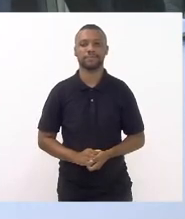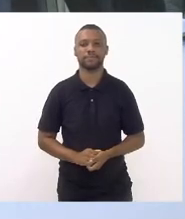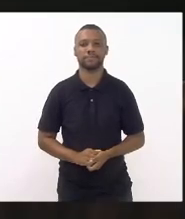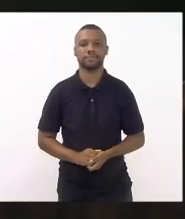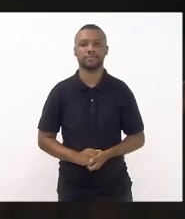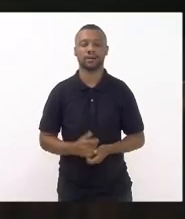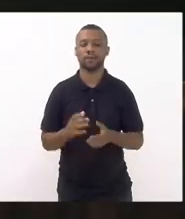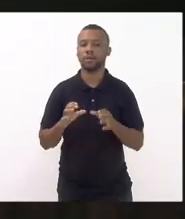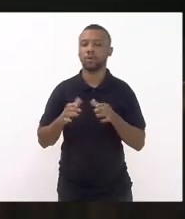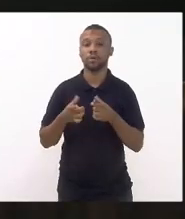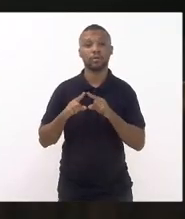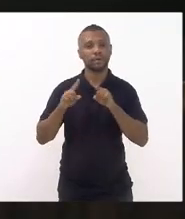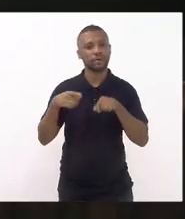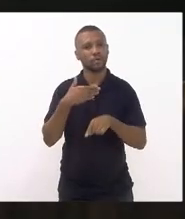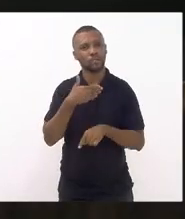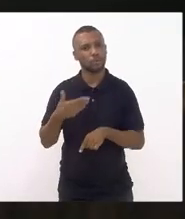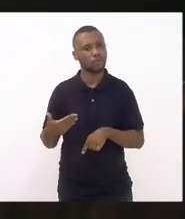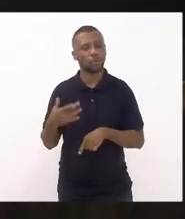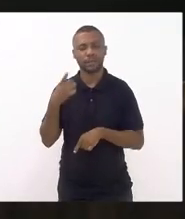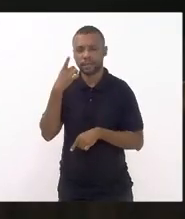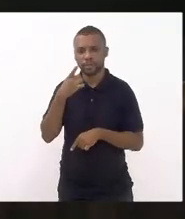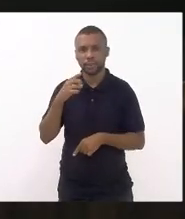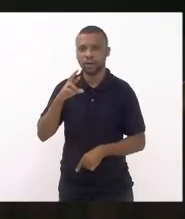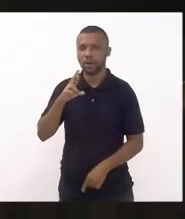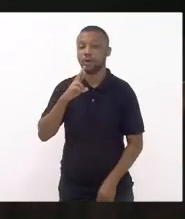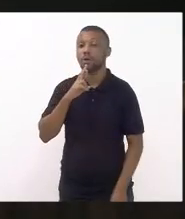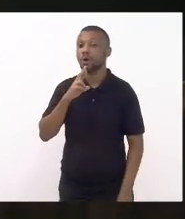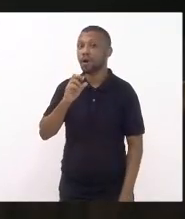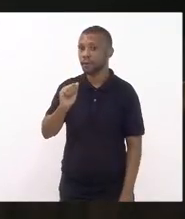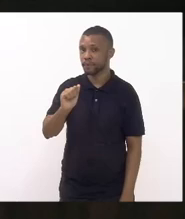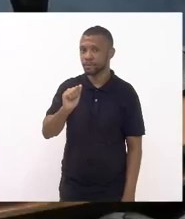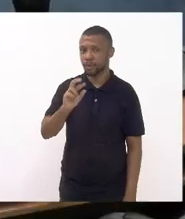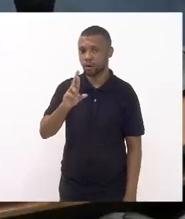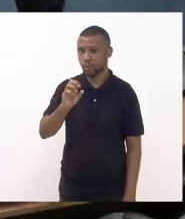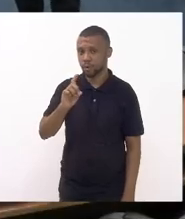Pela Comissão de Servidores Públicos, deputado Rodrigo Amorim.